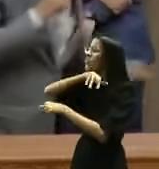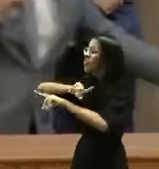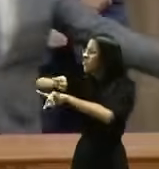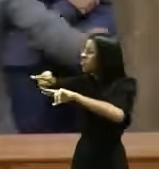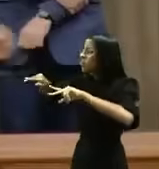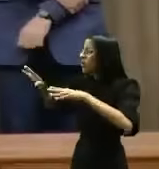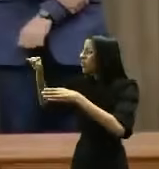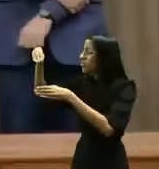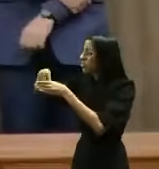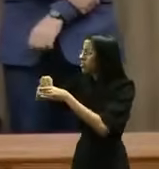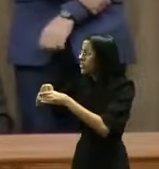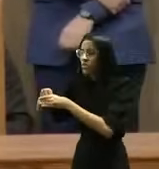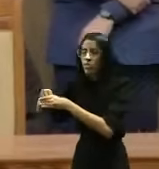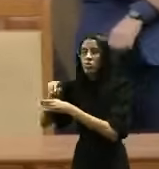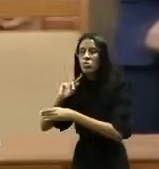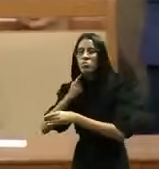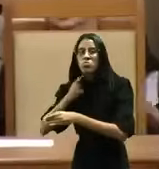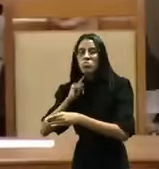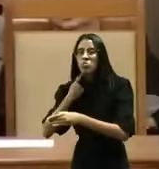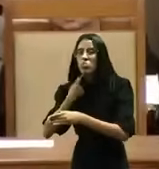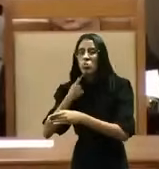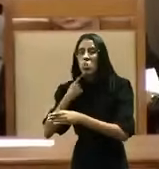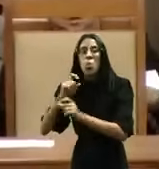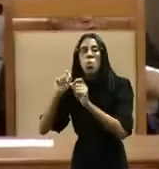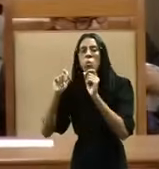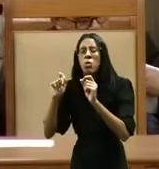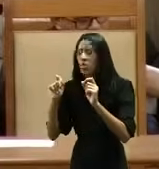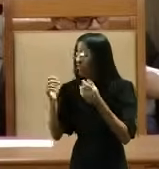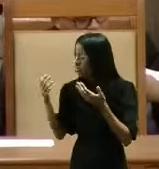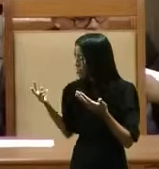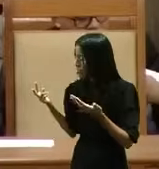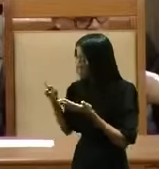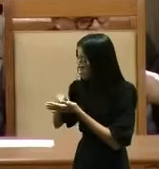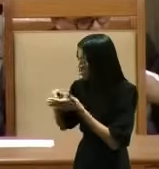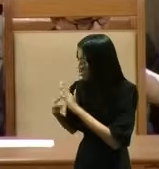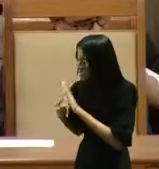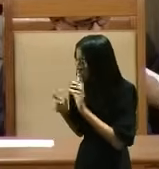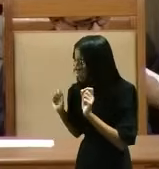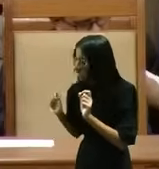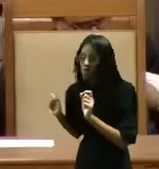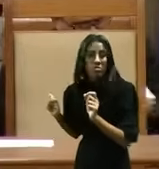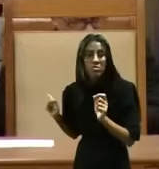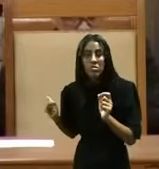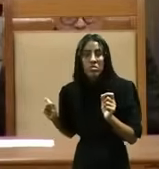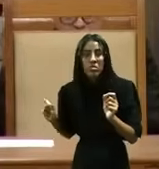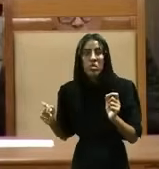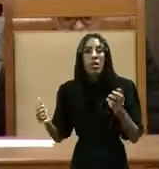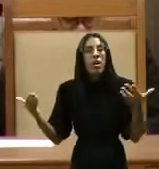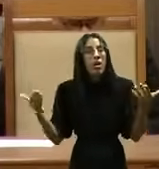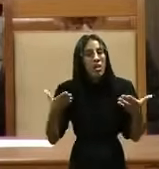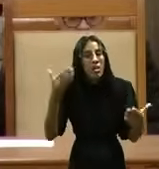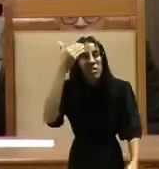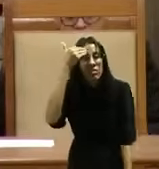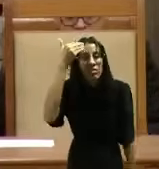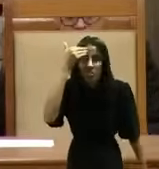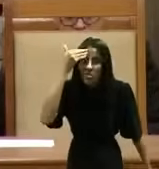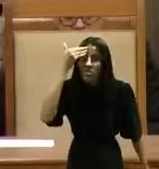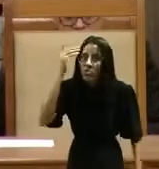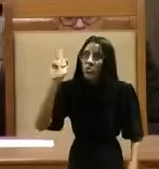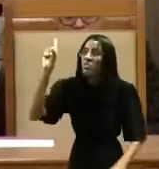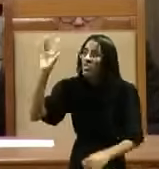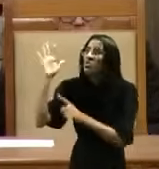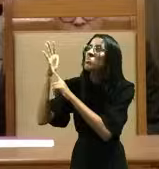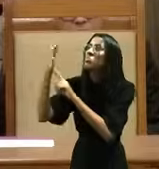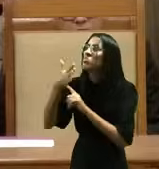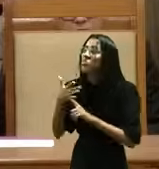o quê Vamos lá gente era o quê aí ele diz assim olha agora eu entendi que Deus estava mostrando na